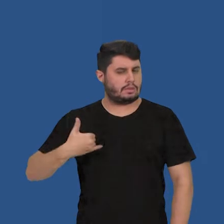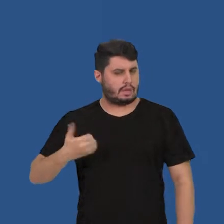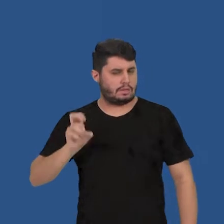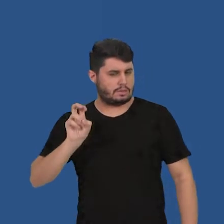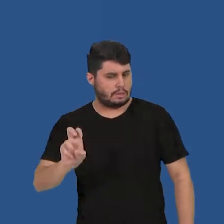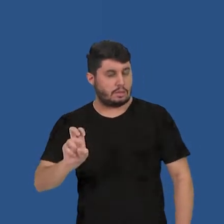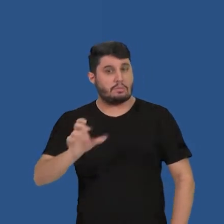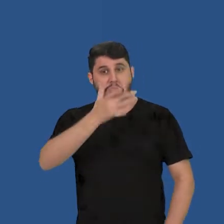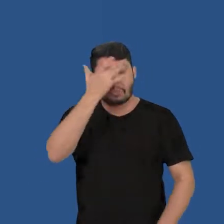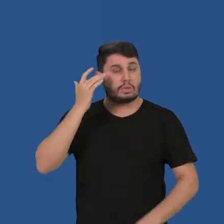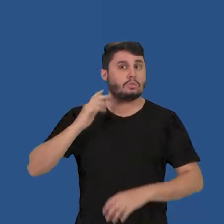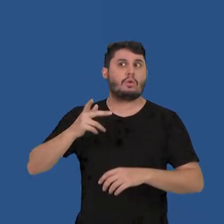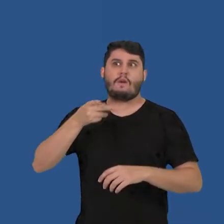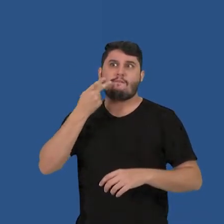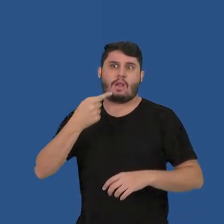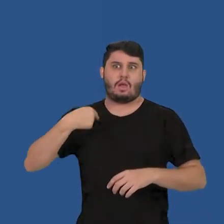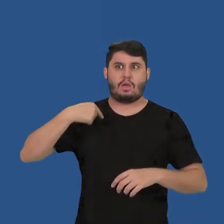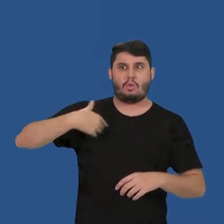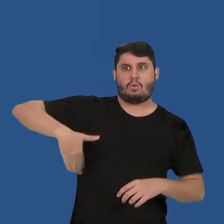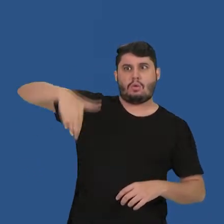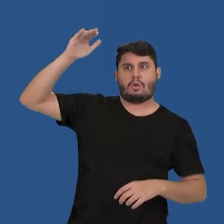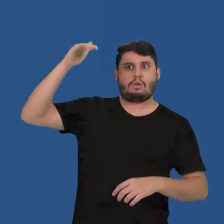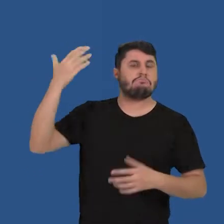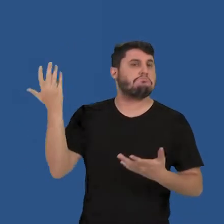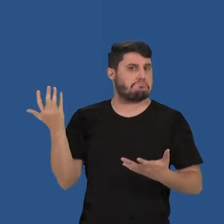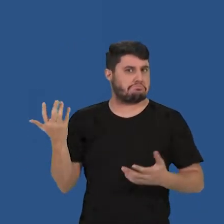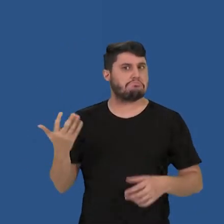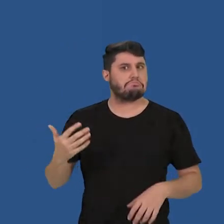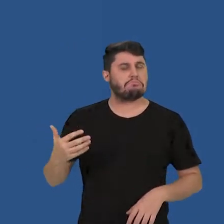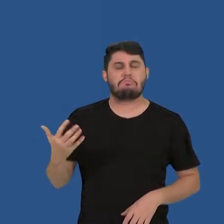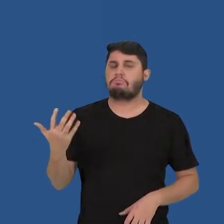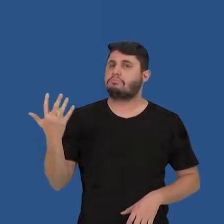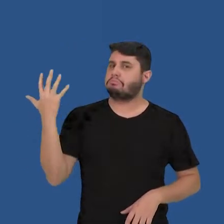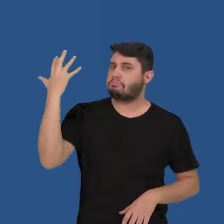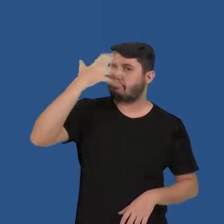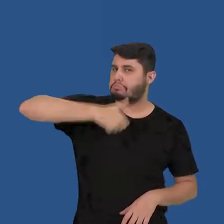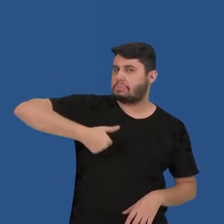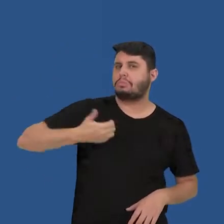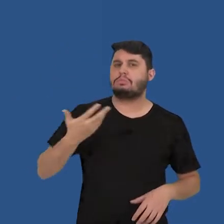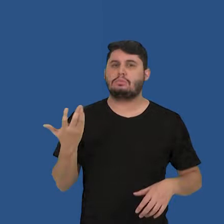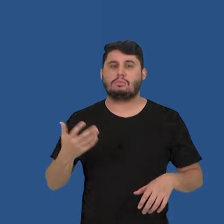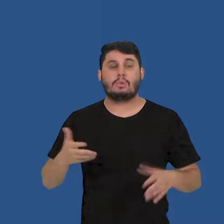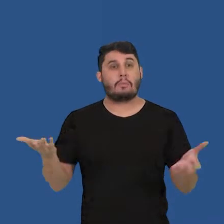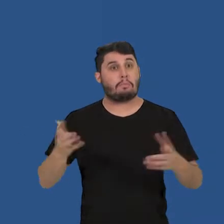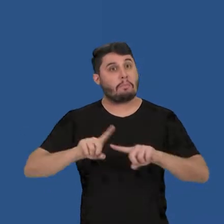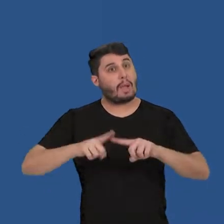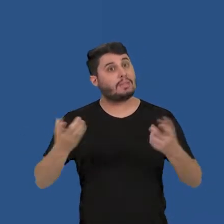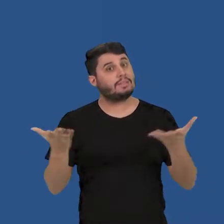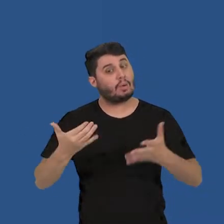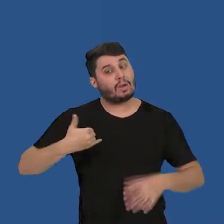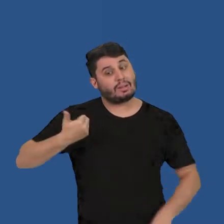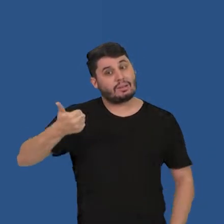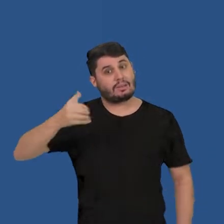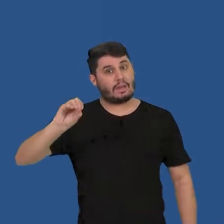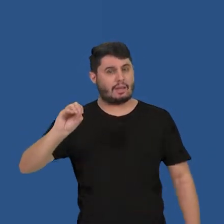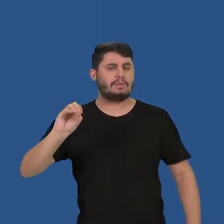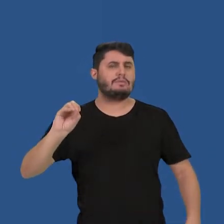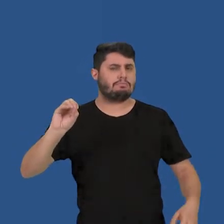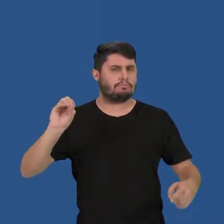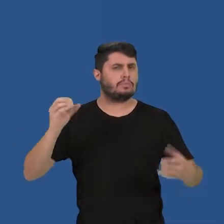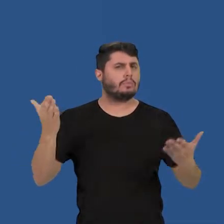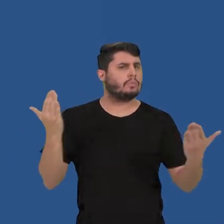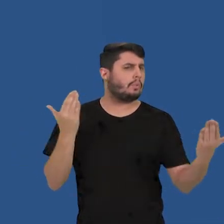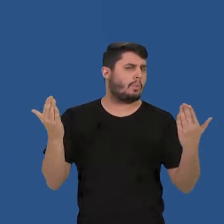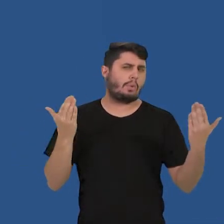Um big boy, um cara mais quando eu só tinha 5, né? Quando eu tinha 10, então agora eu associo as duas idades aqui e tem o pronome